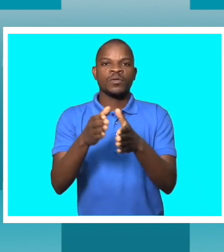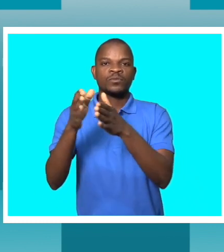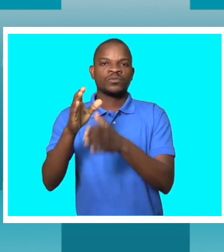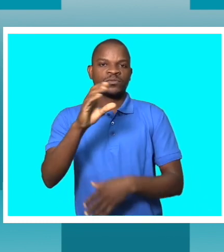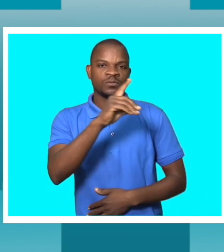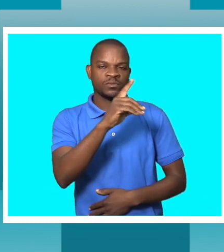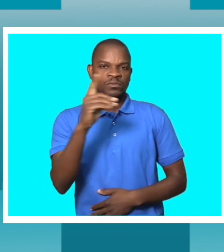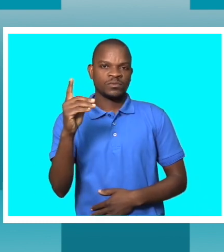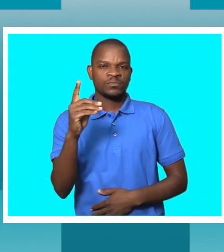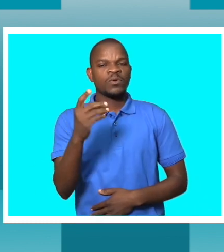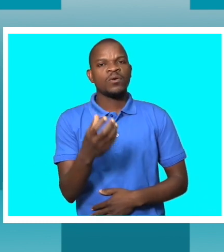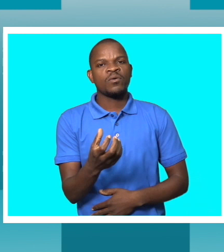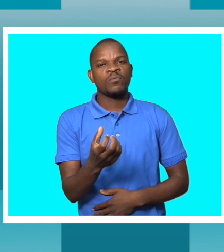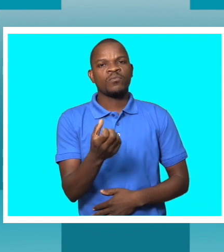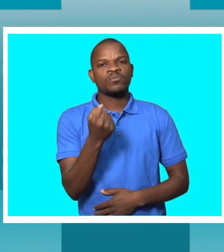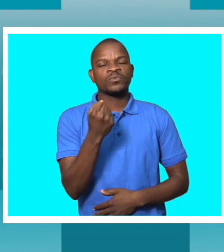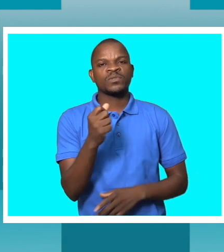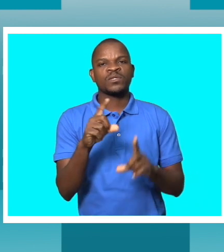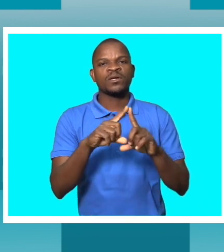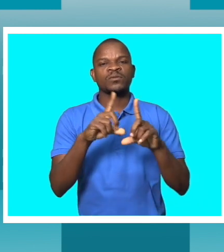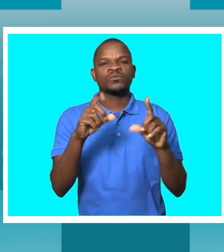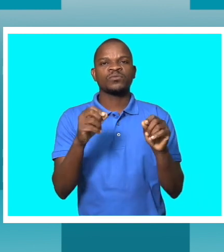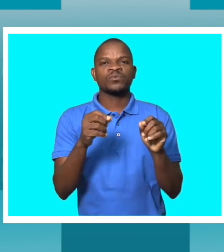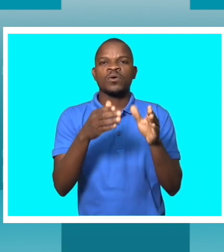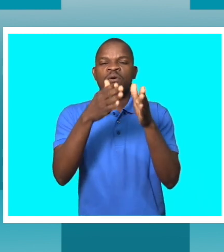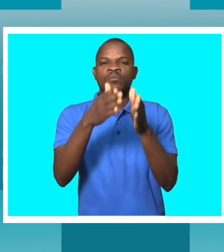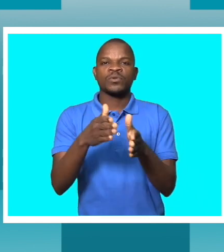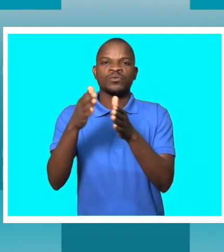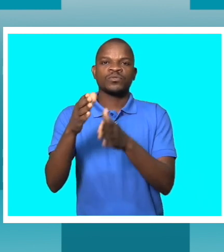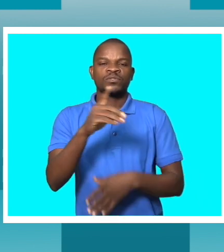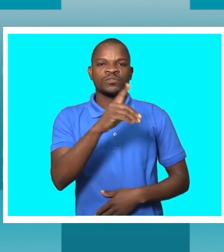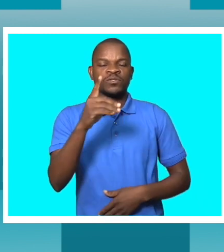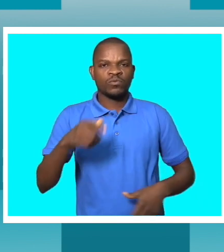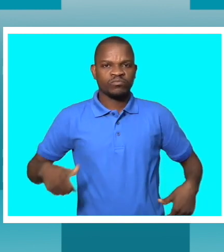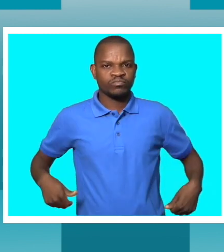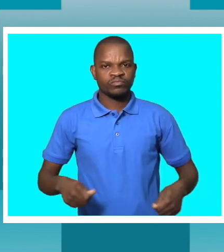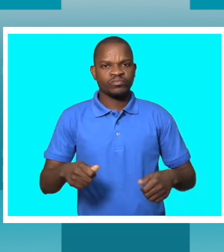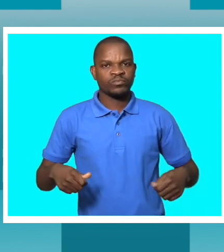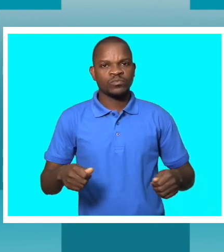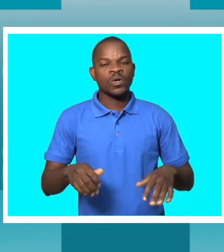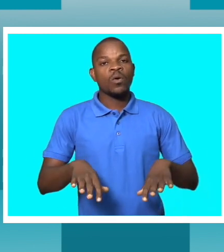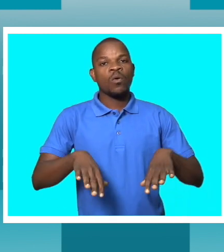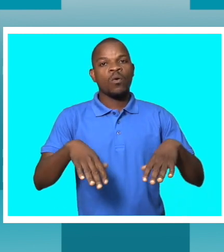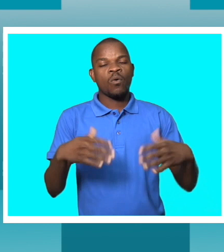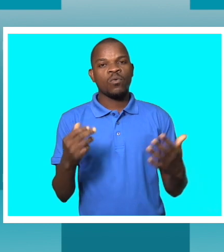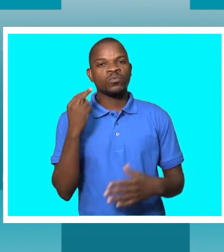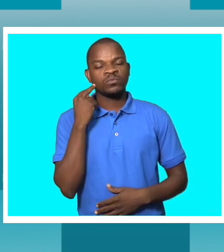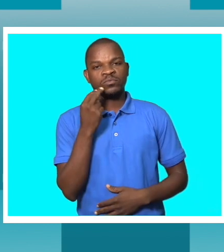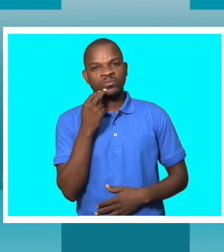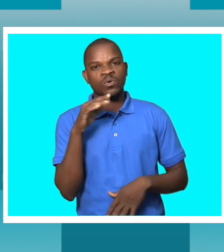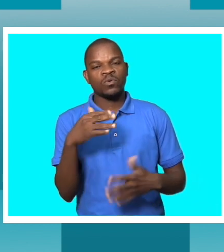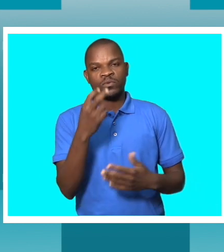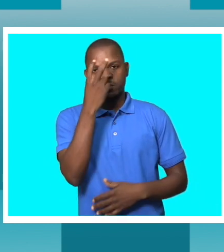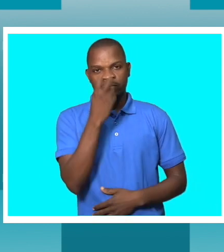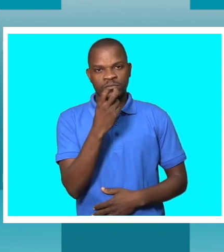deficiência, pode ser pela deficiência física ou sensorial, que